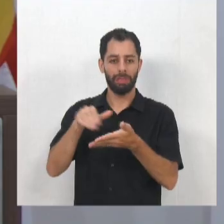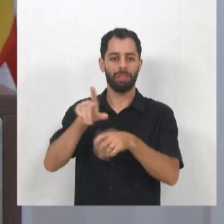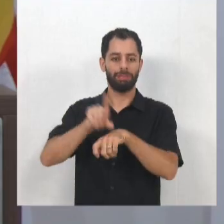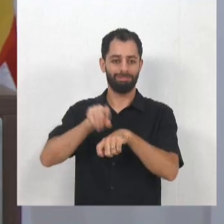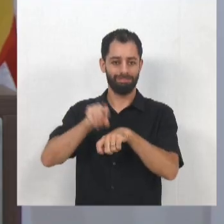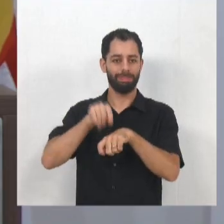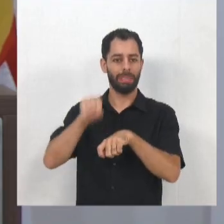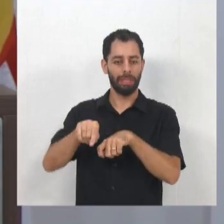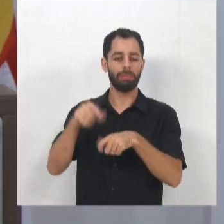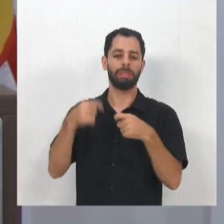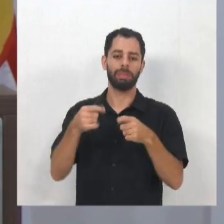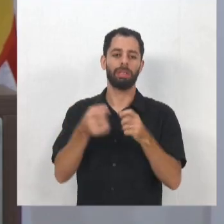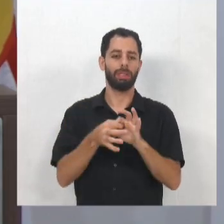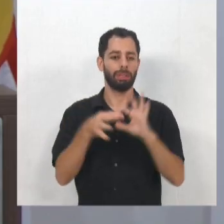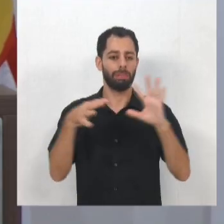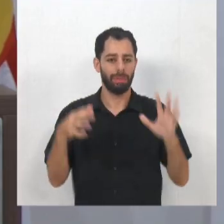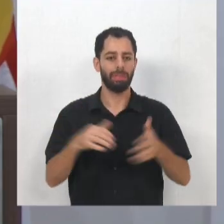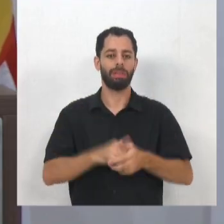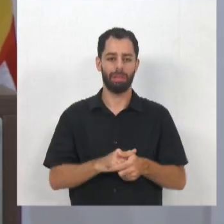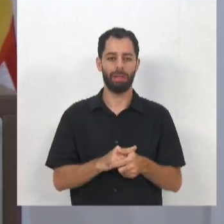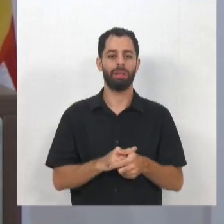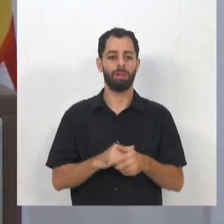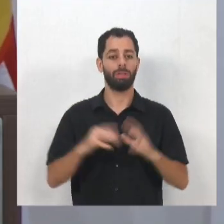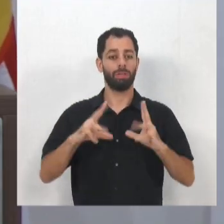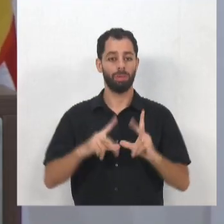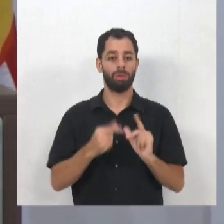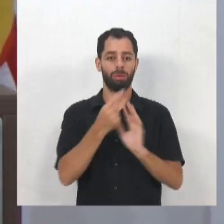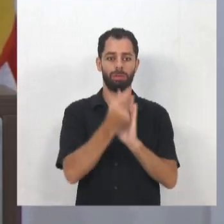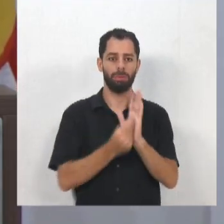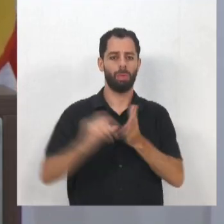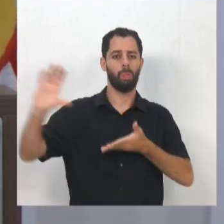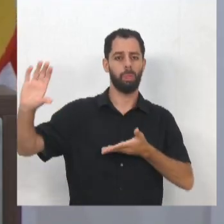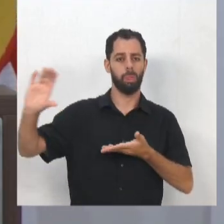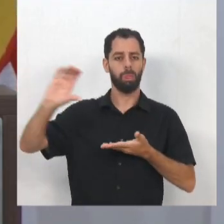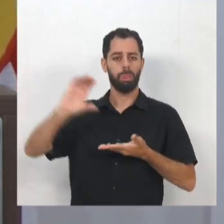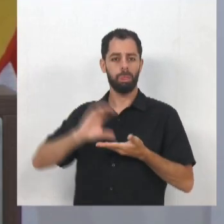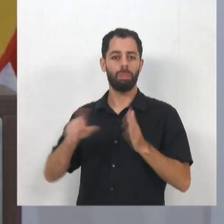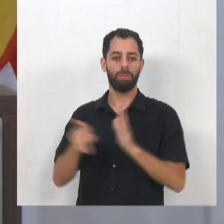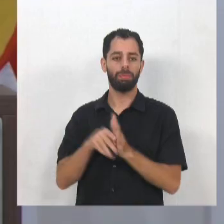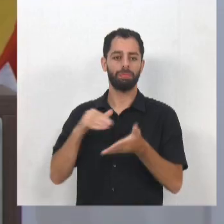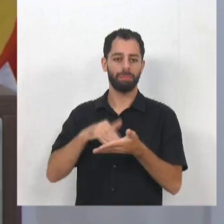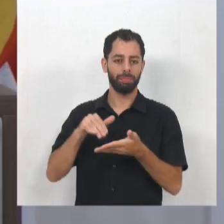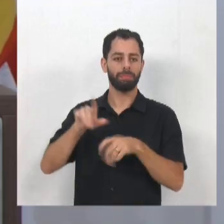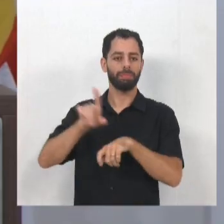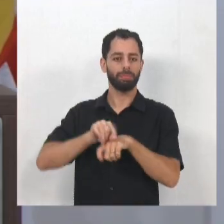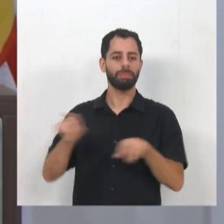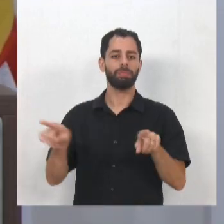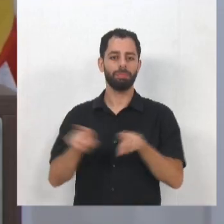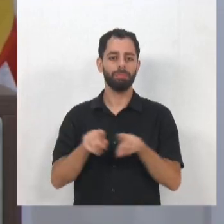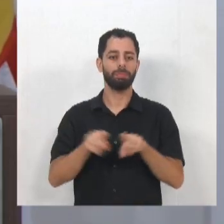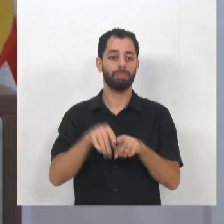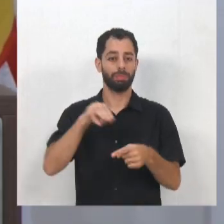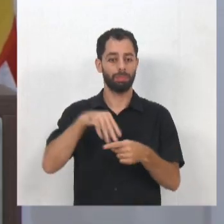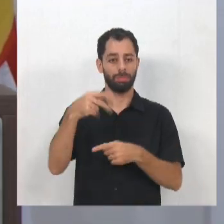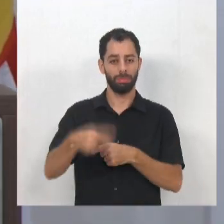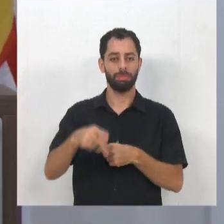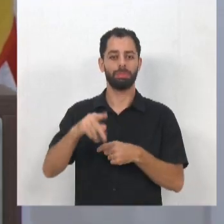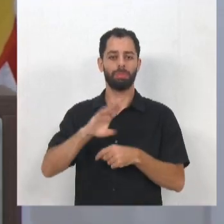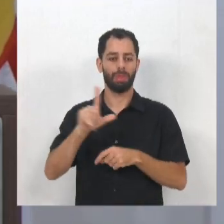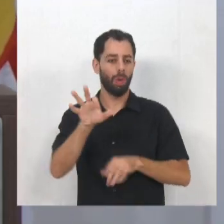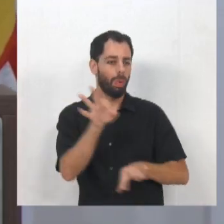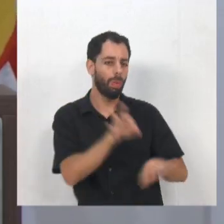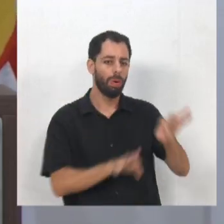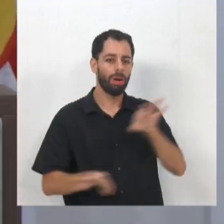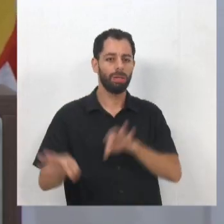dessa forma, descentralizar o recurso e usar todo esse orçamento gigantesco que é da Secretaria de Educação, mas do município de Blumenau para